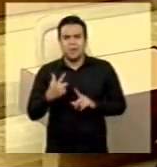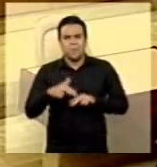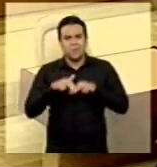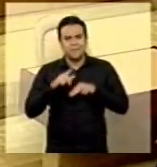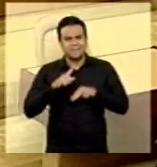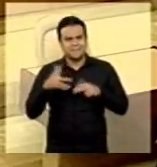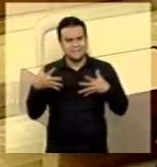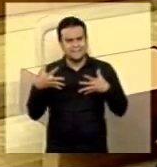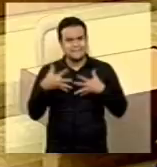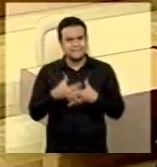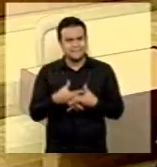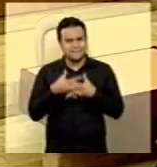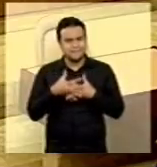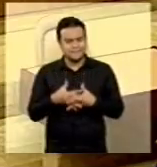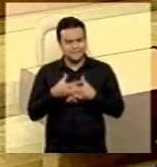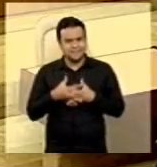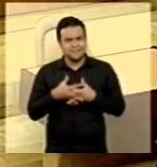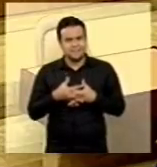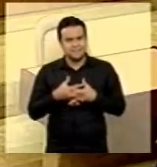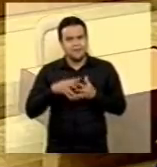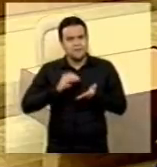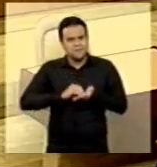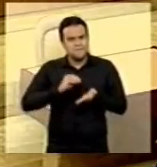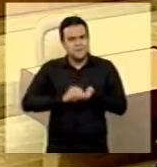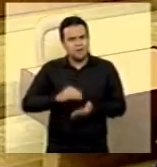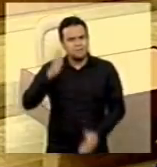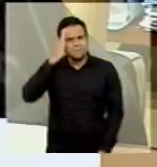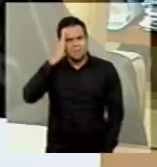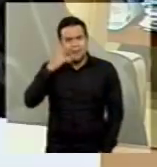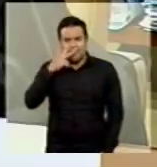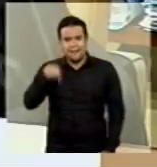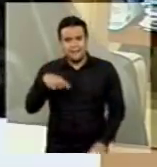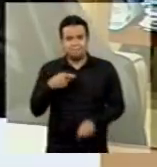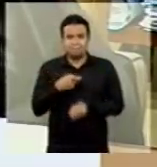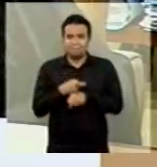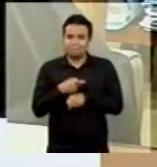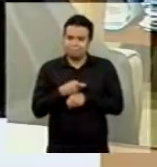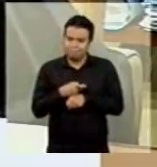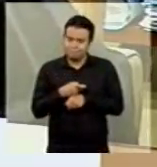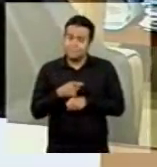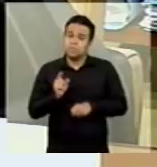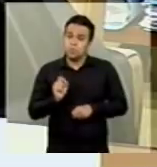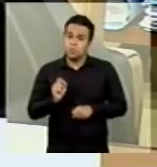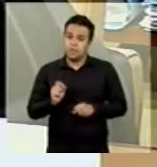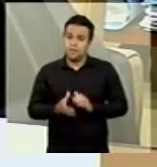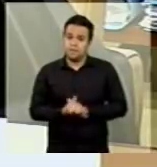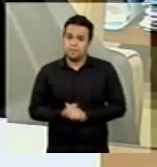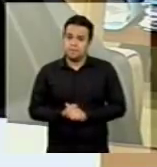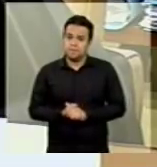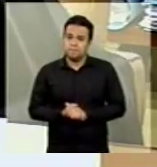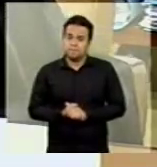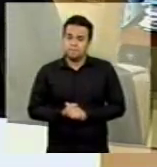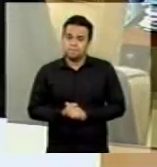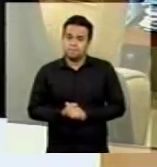confusão e muita insciência, ignorância mesmo, e também má fé